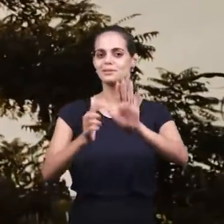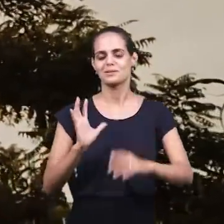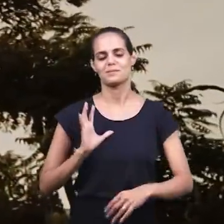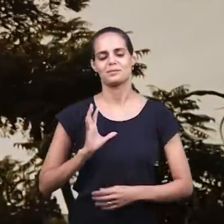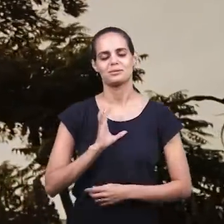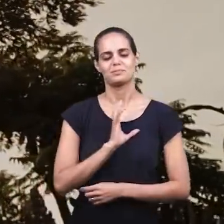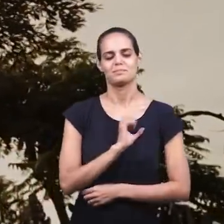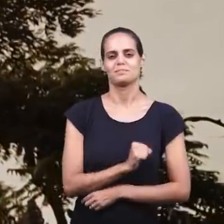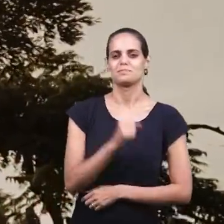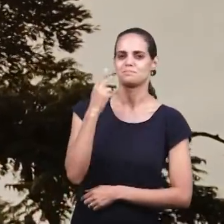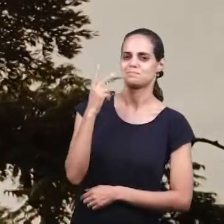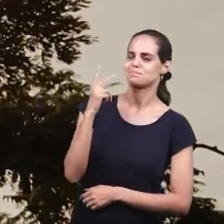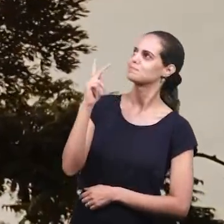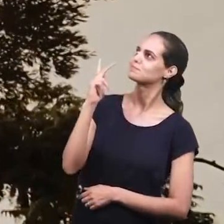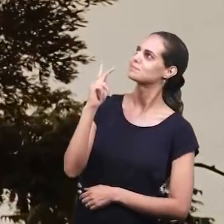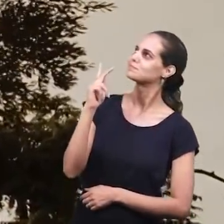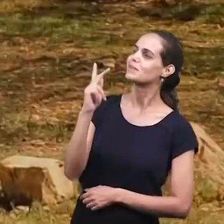meu